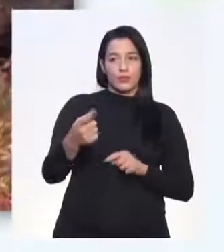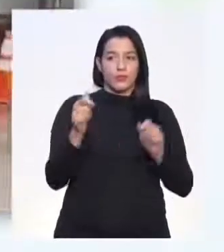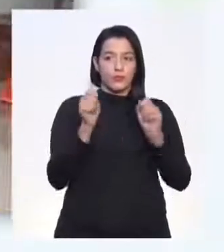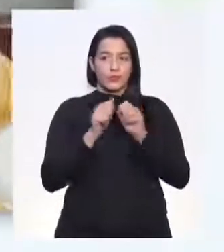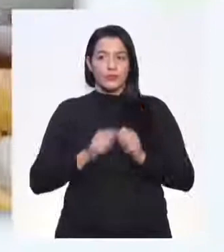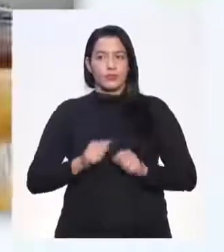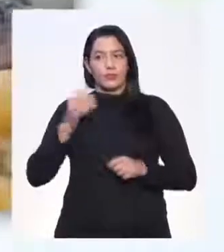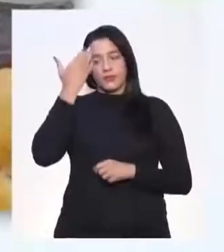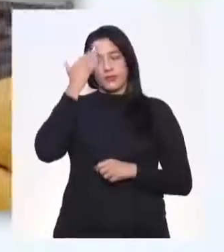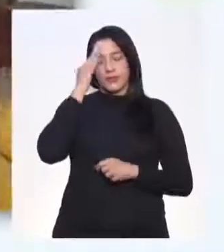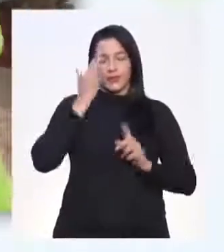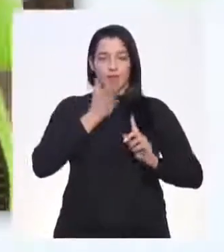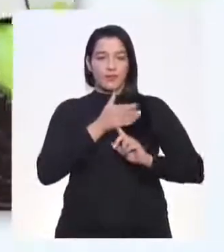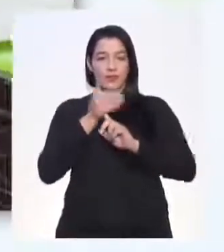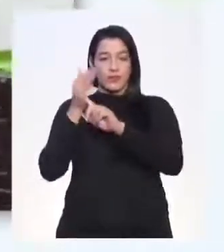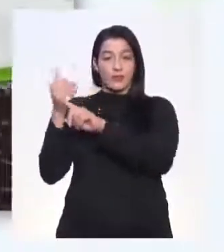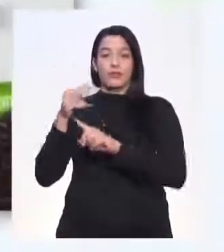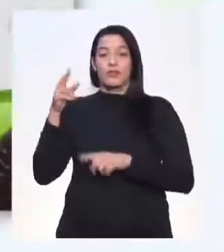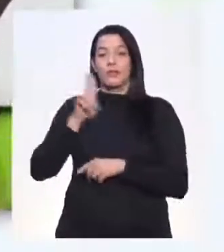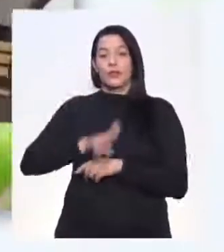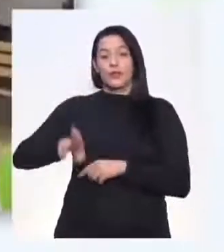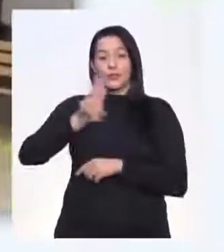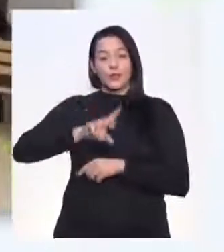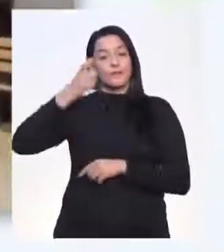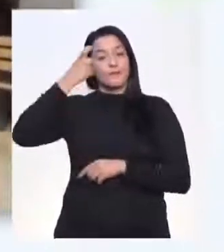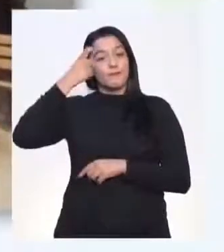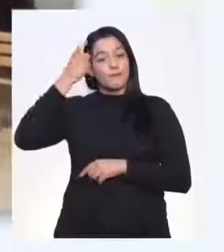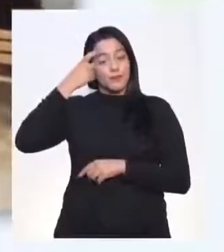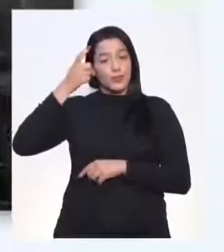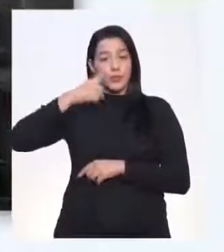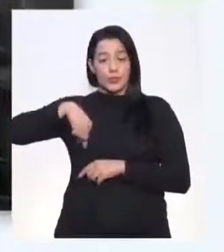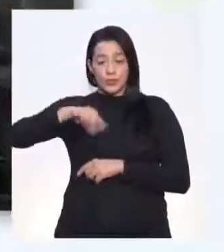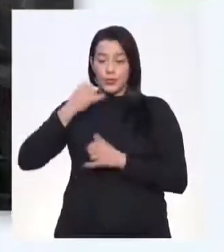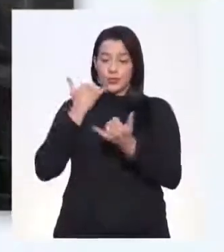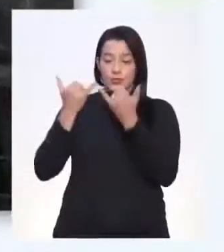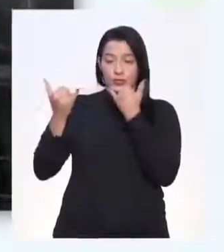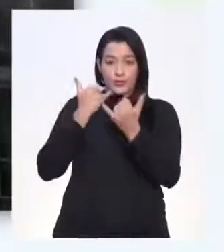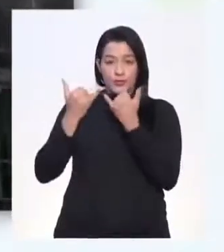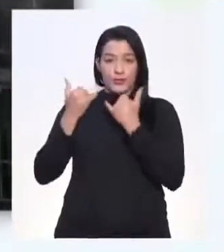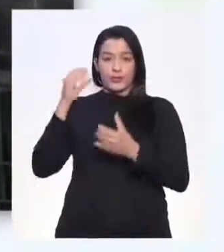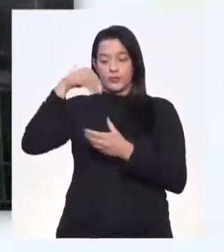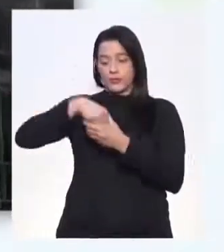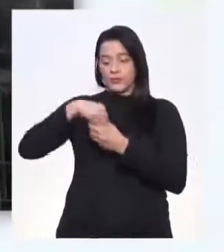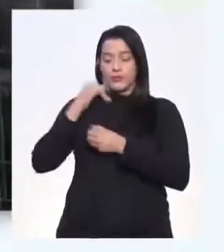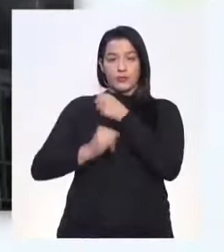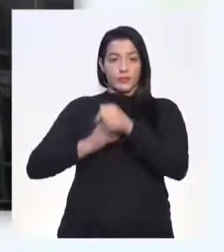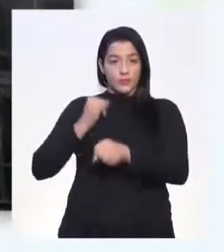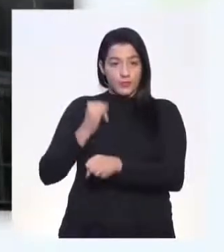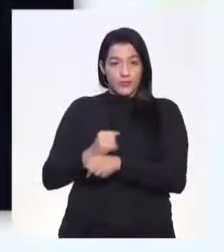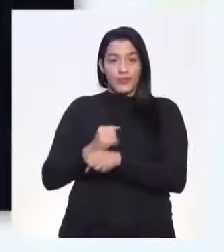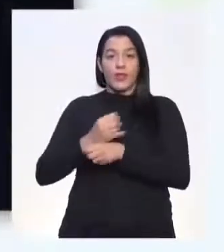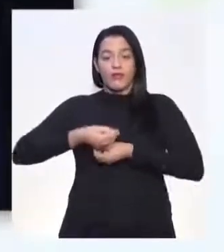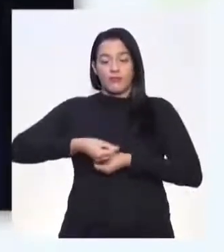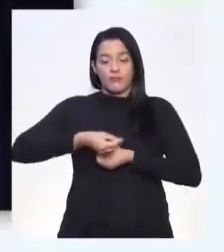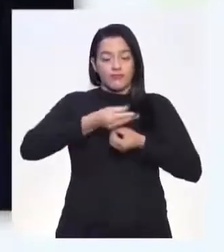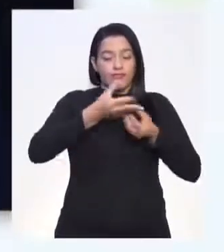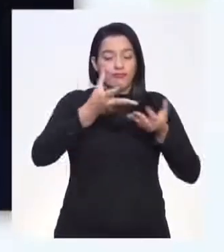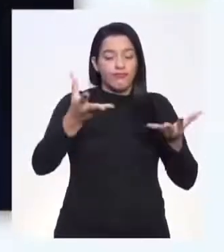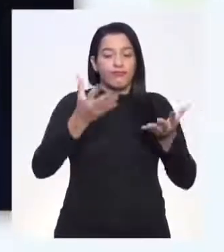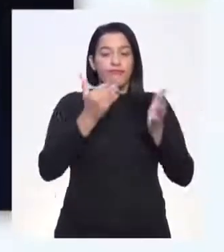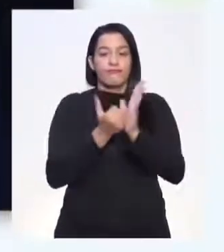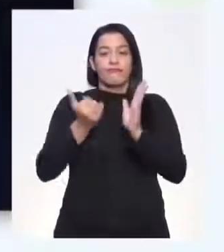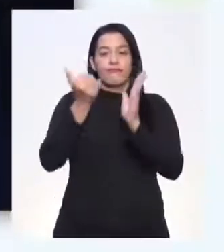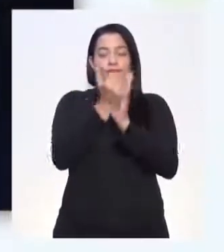a tecnologia e o uso consciente das nossas informações digitais passam a ser conhecimentos cada vez